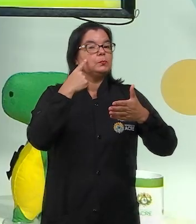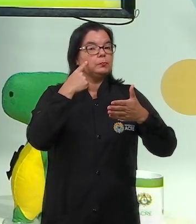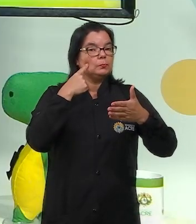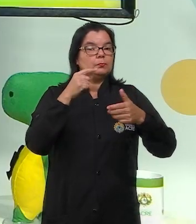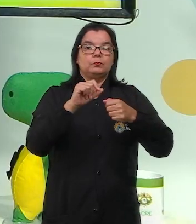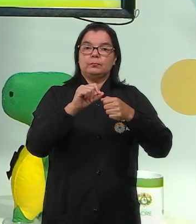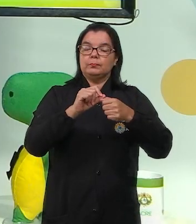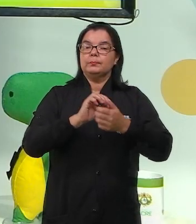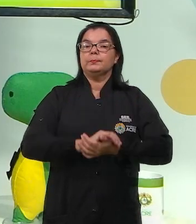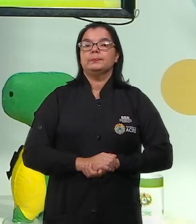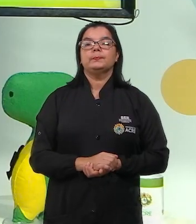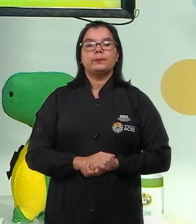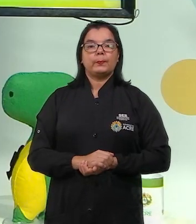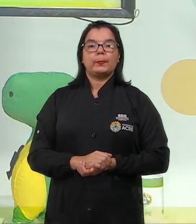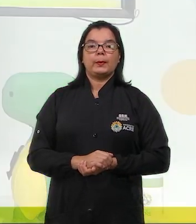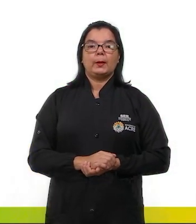realizam.